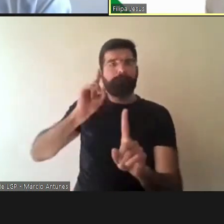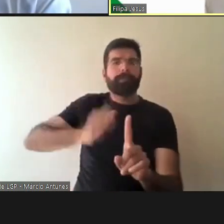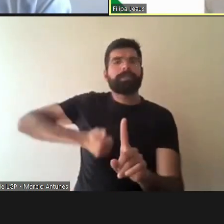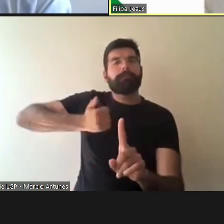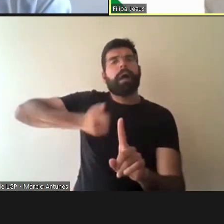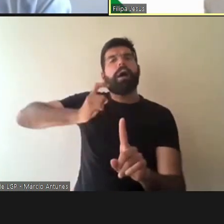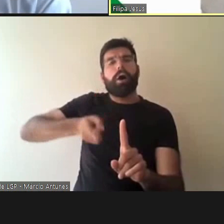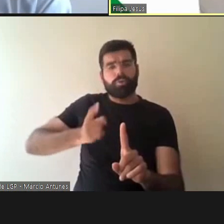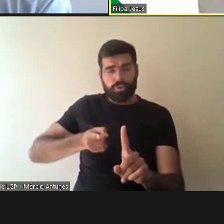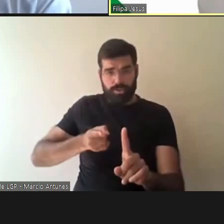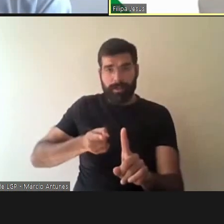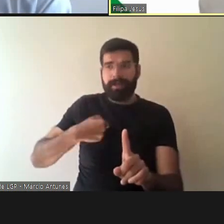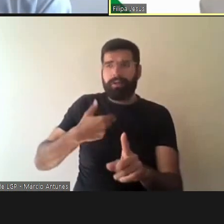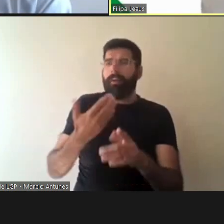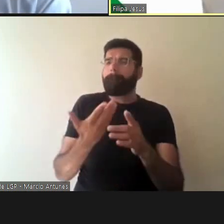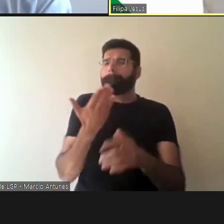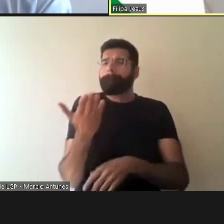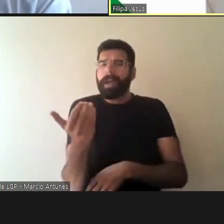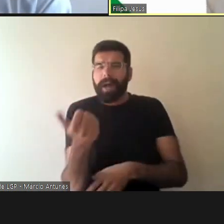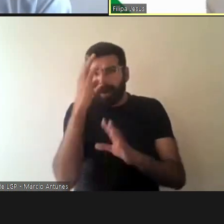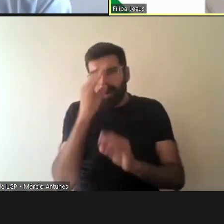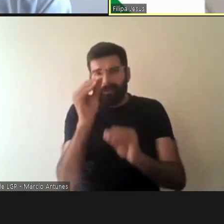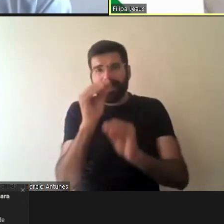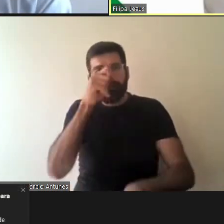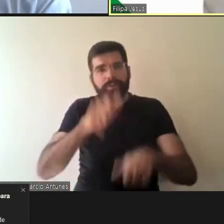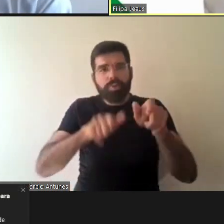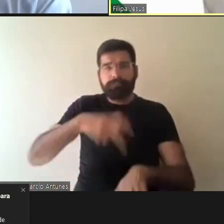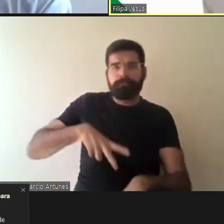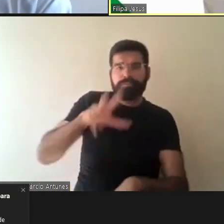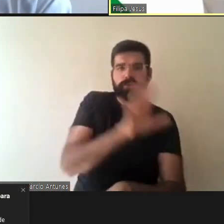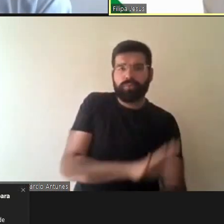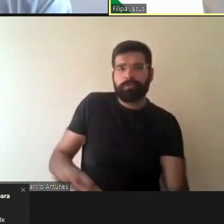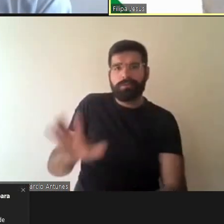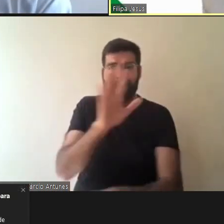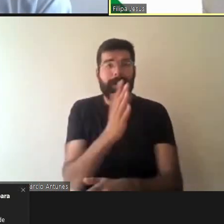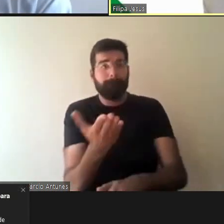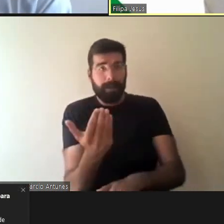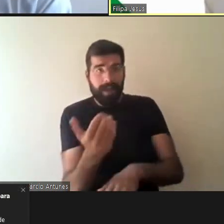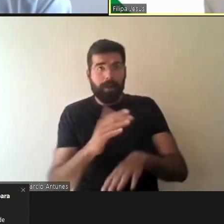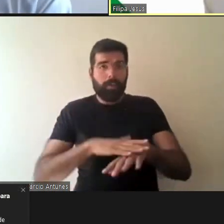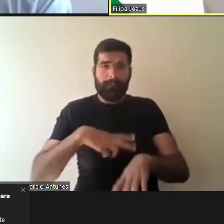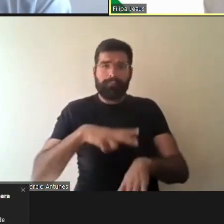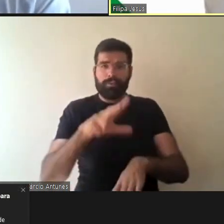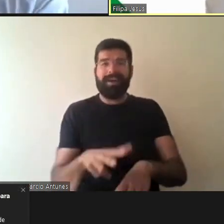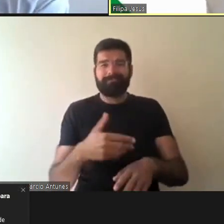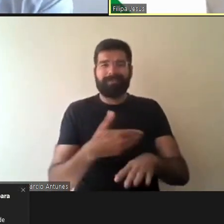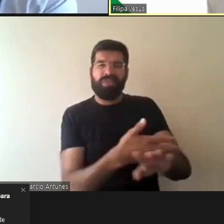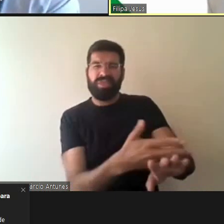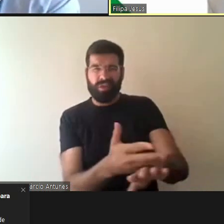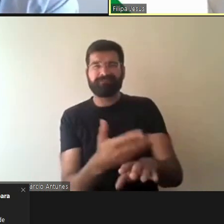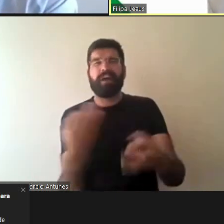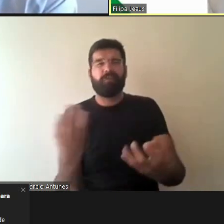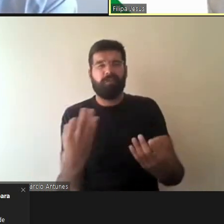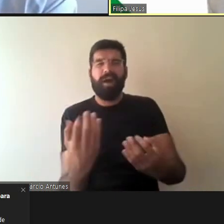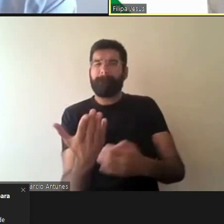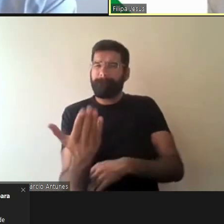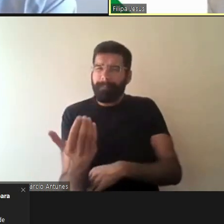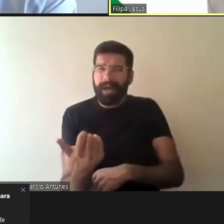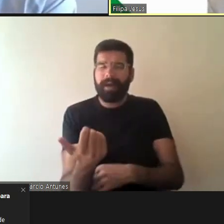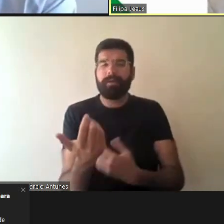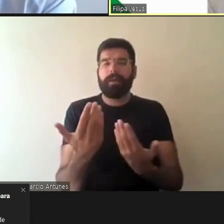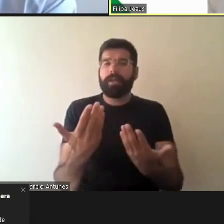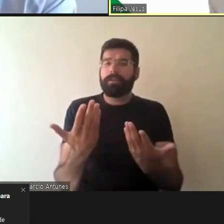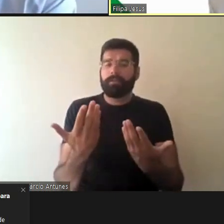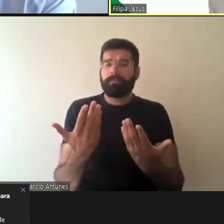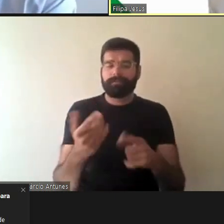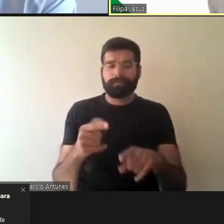o déficit de qualificações da população portuguesa. O nosso país está bastante atrasado a este nível, apresenta níveis de qualificação da população adulta